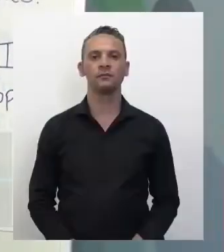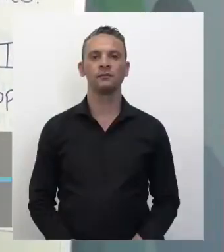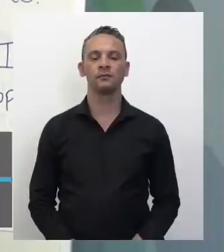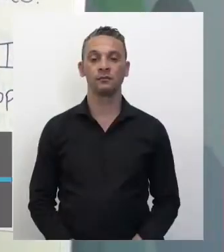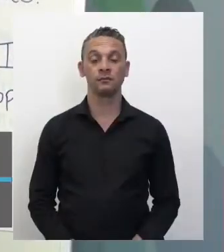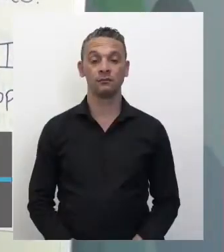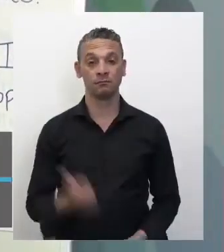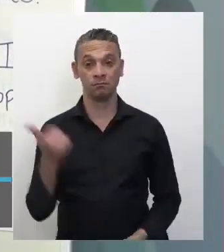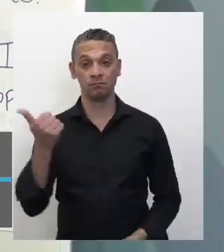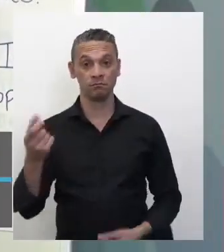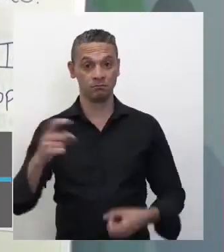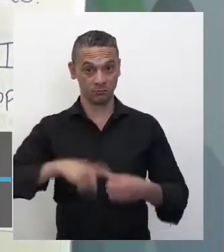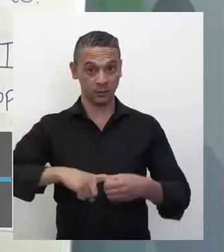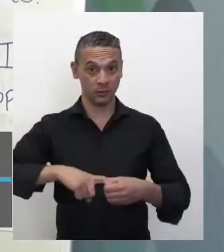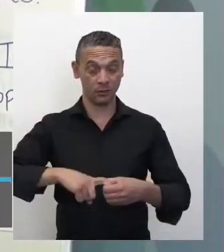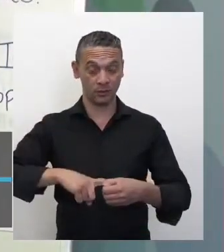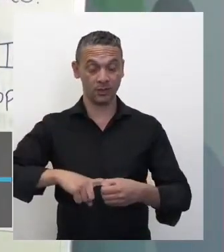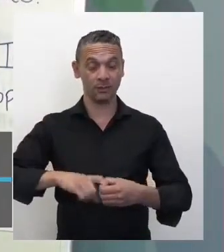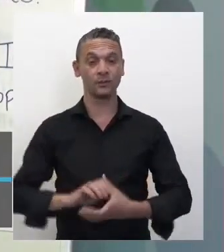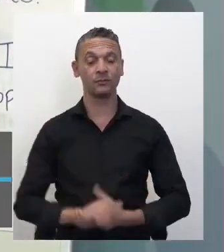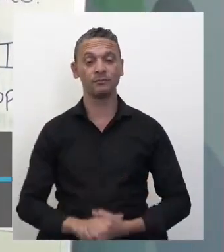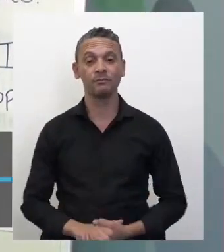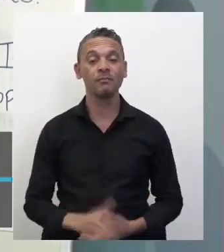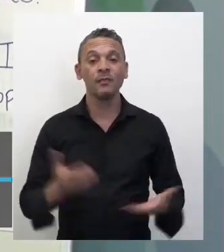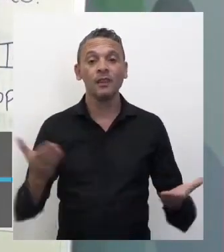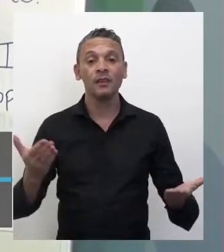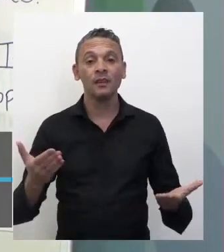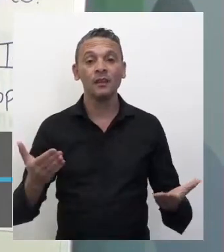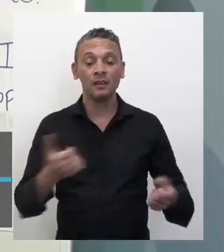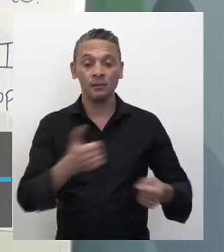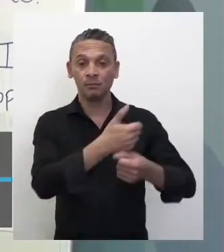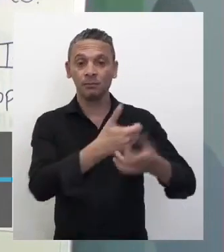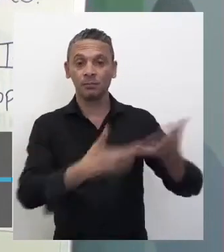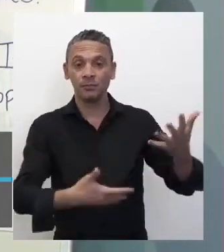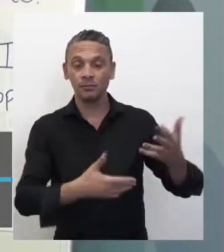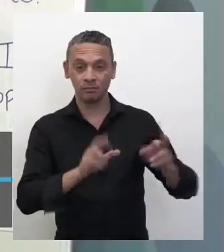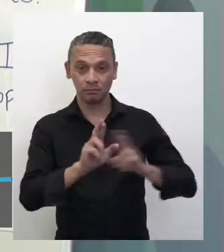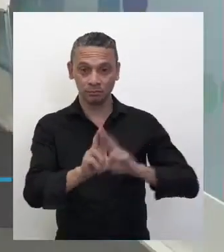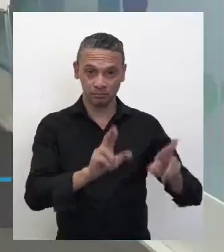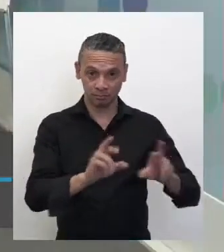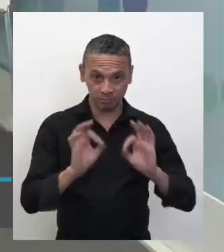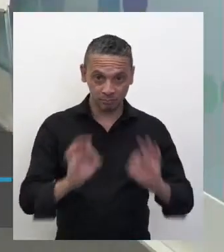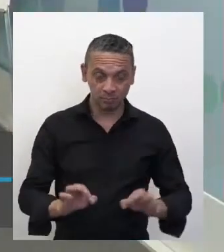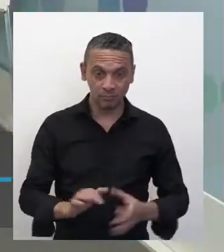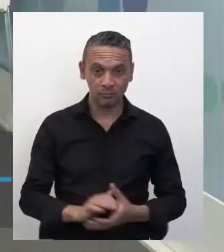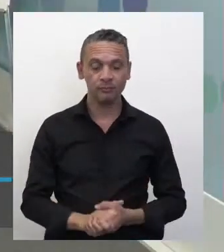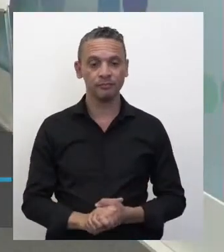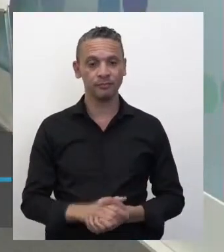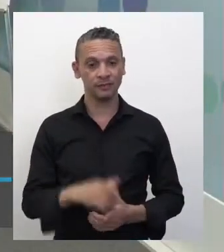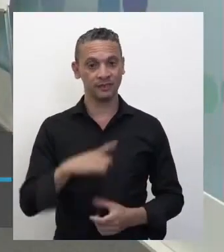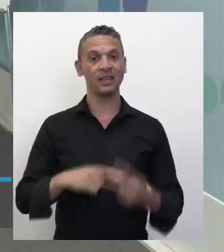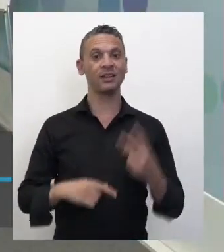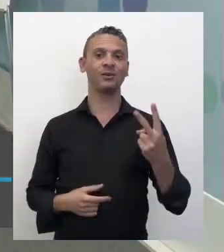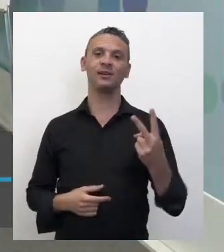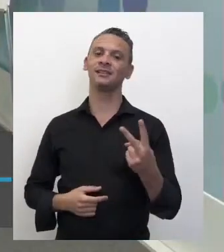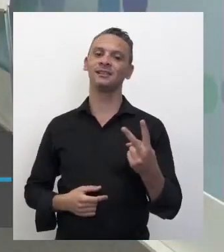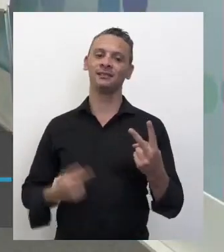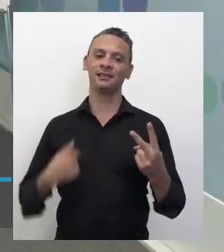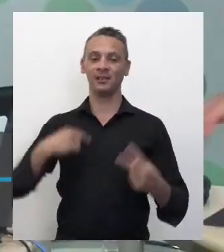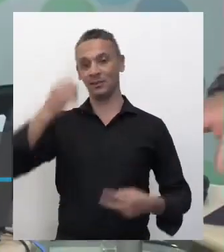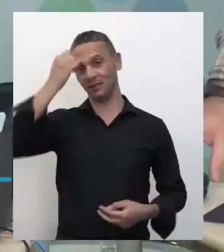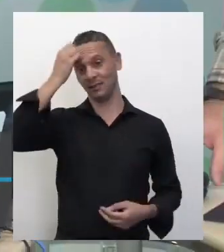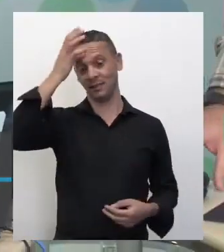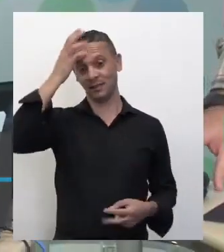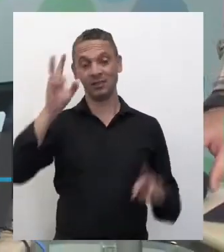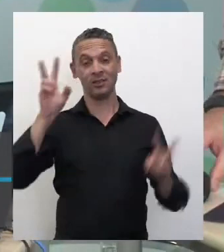Ok, we are back. Estamos de volta, Ed. E aí, eles acharam muitos? Porque só tinha dois. Só tinha dois e eu caí na pegadinha e esqueci que o título